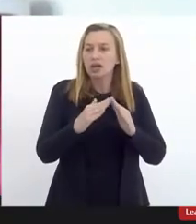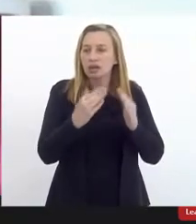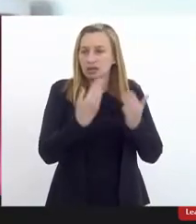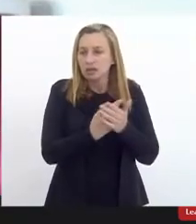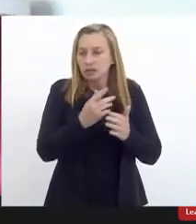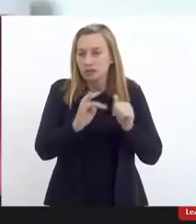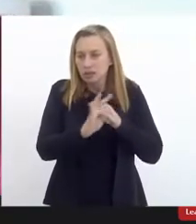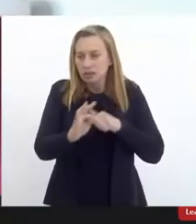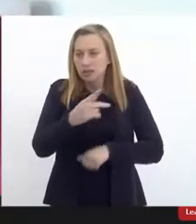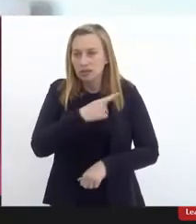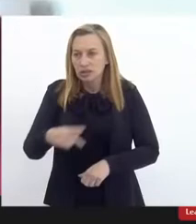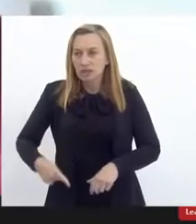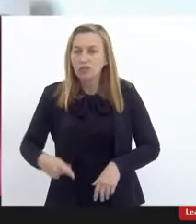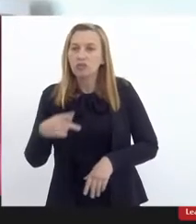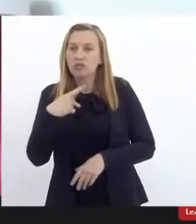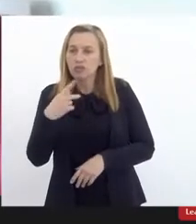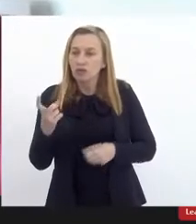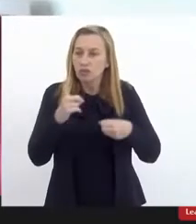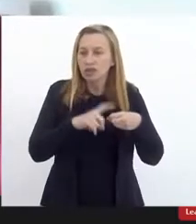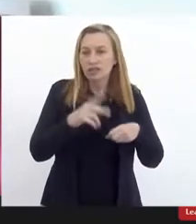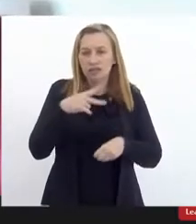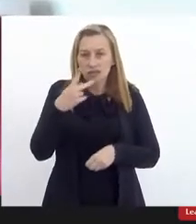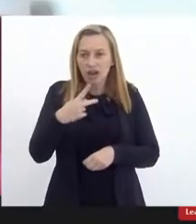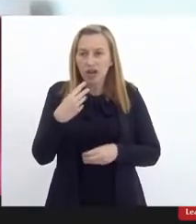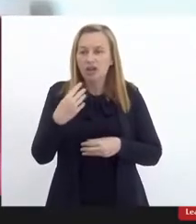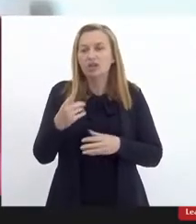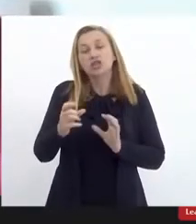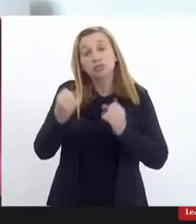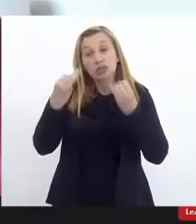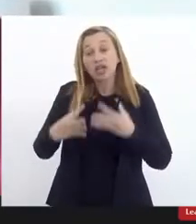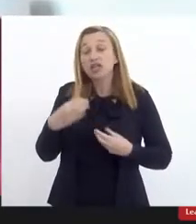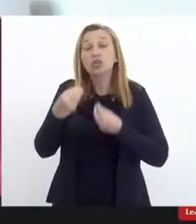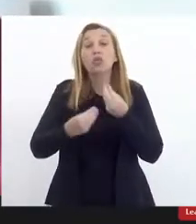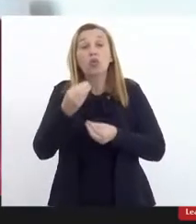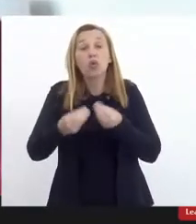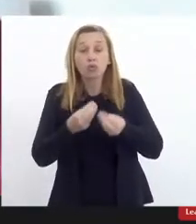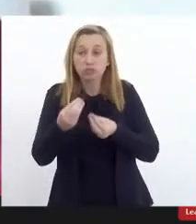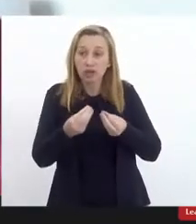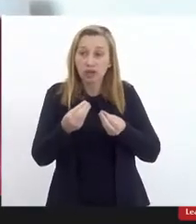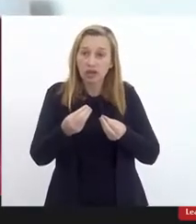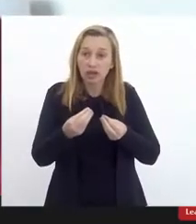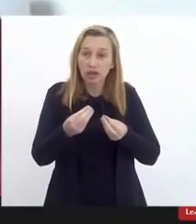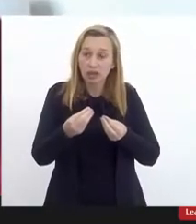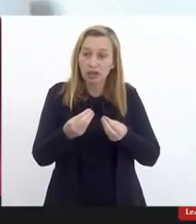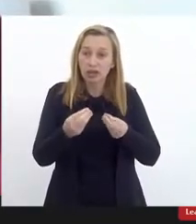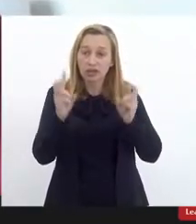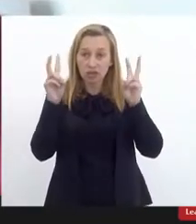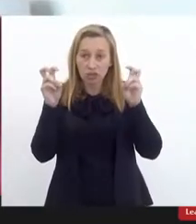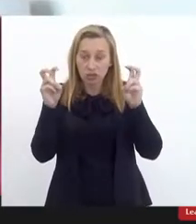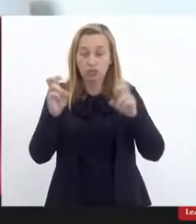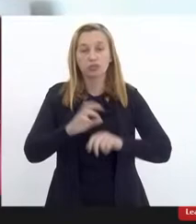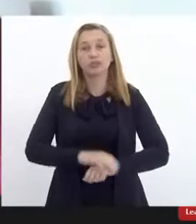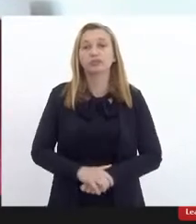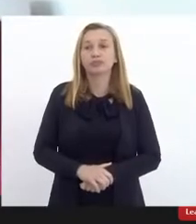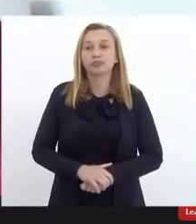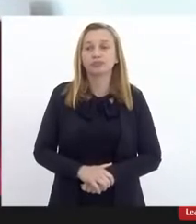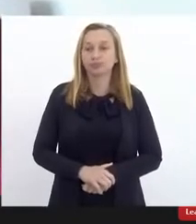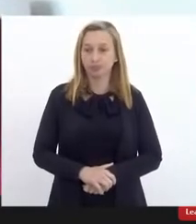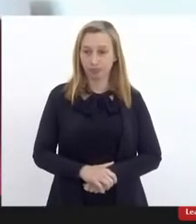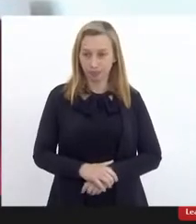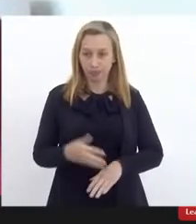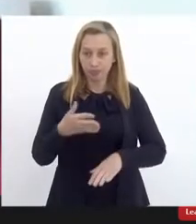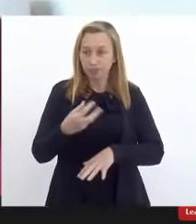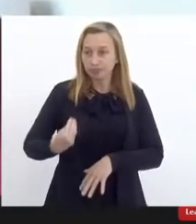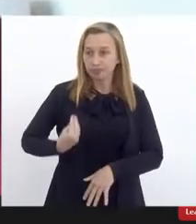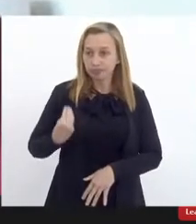quando retomasse a palavra, nos colocasse como é que está acompanhando esse processo e como é que está vendo. Então, a gente acabou de entrar ao